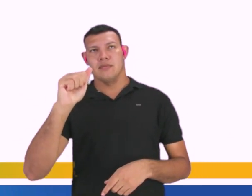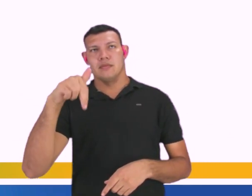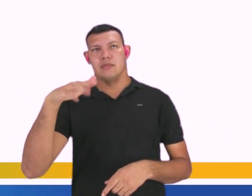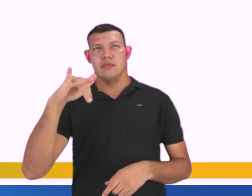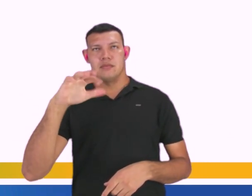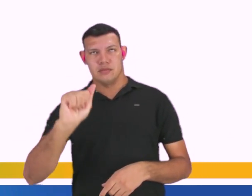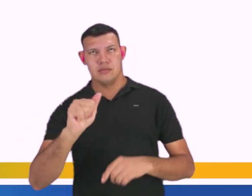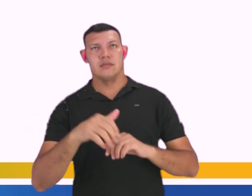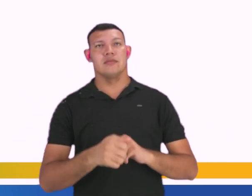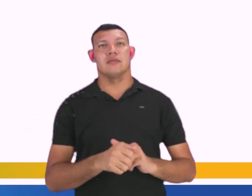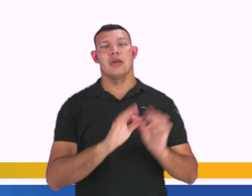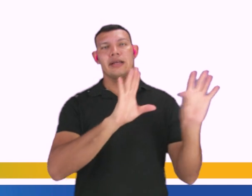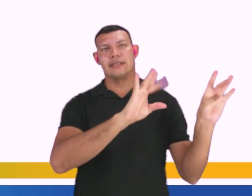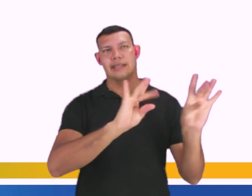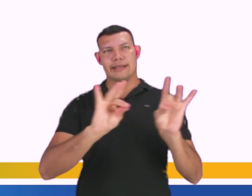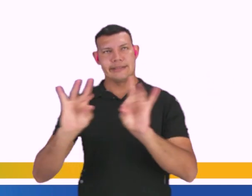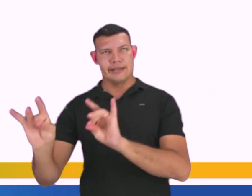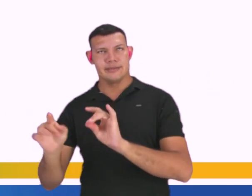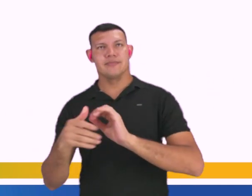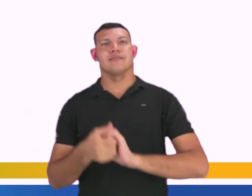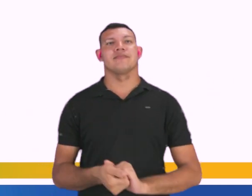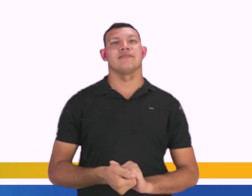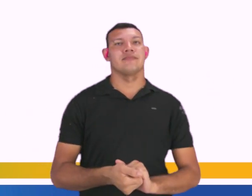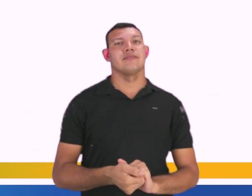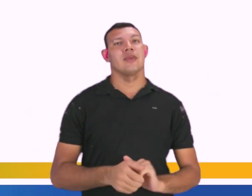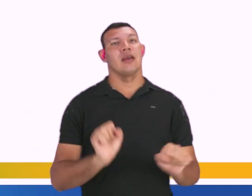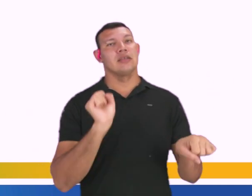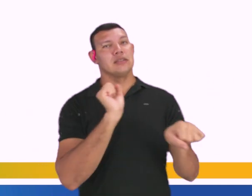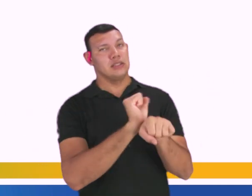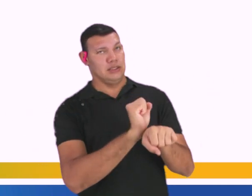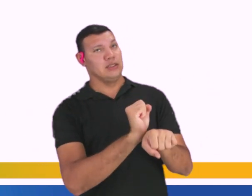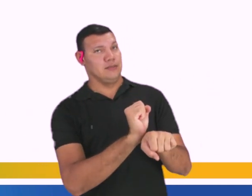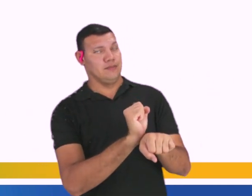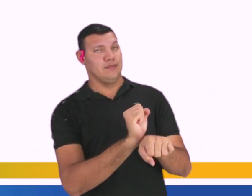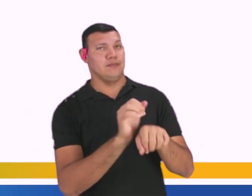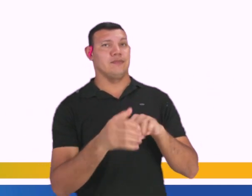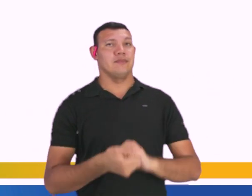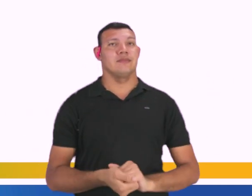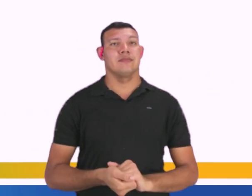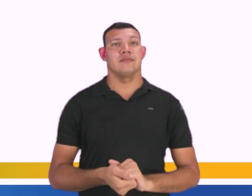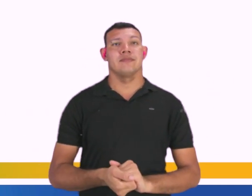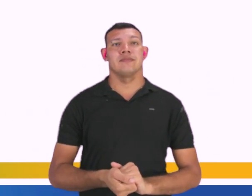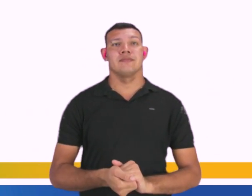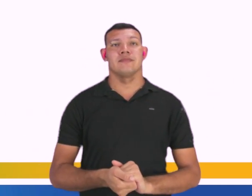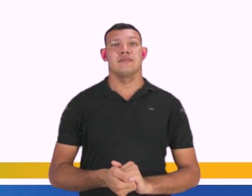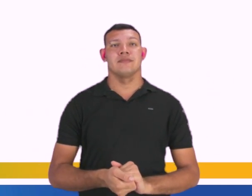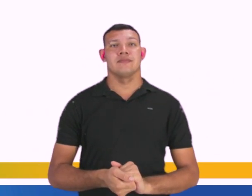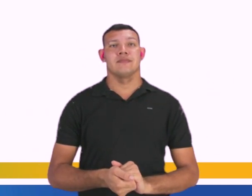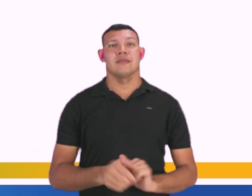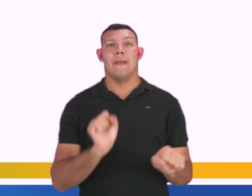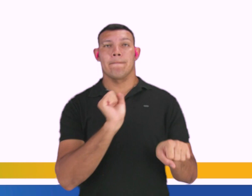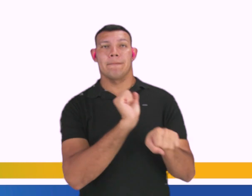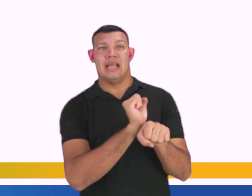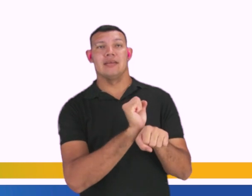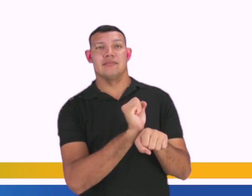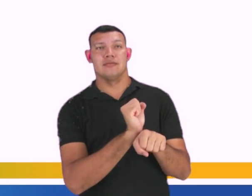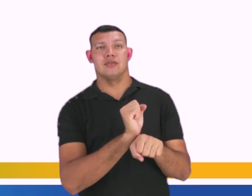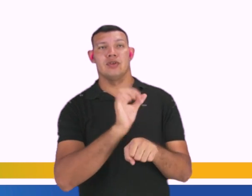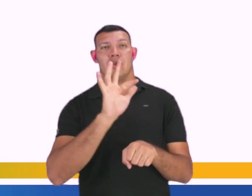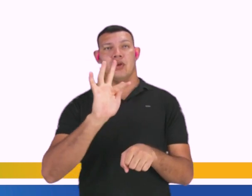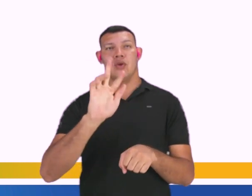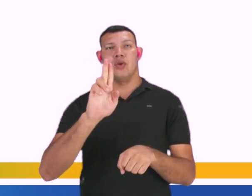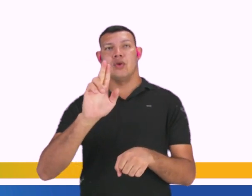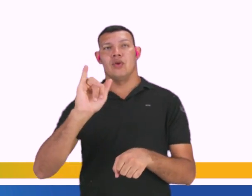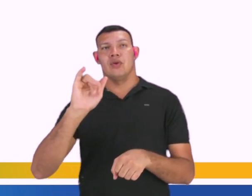é chamada de fluido dinâmico ou fluido estático. Então, para esse fluido, quando está estático, parado, a gente vai chamar a área